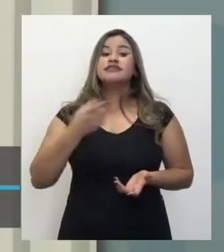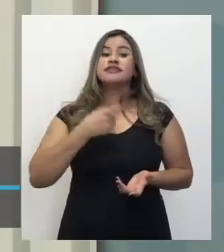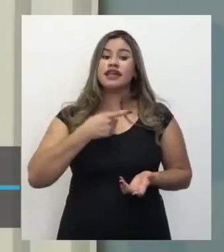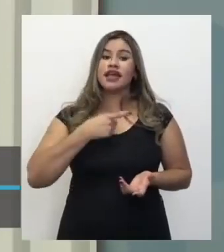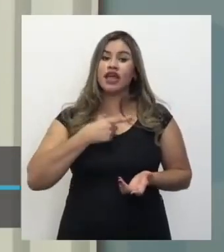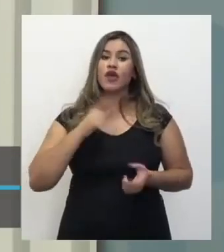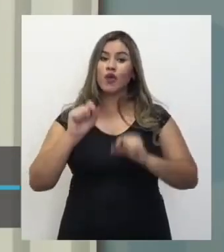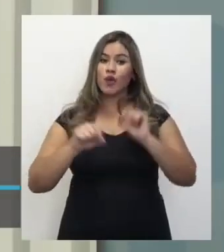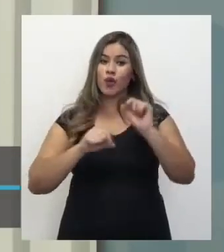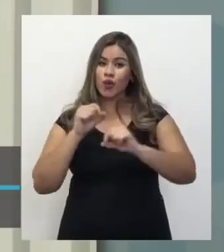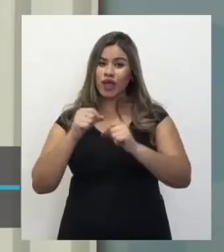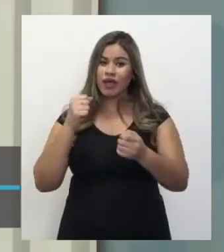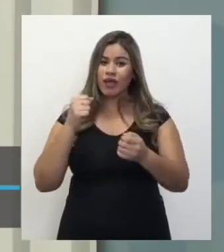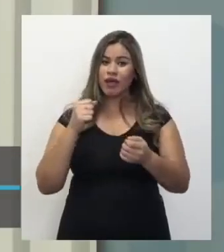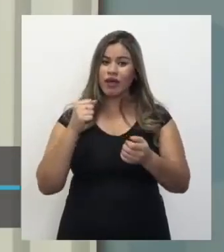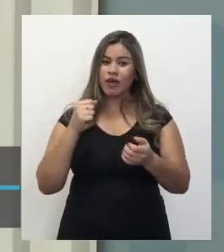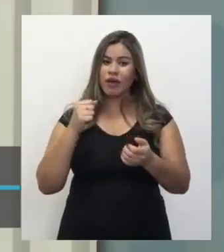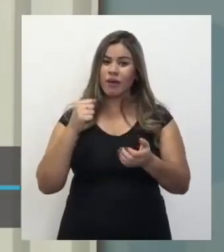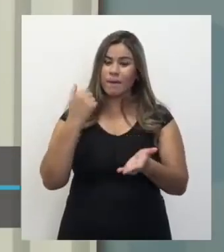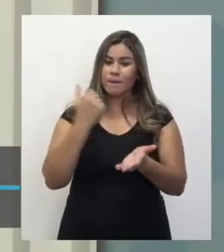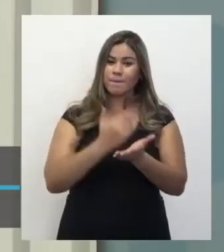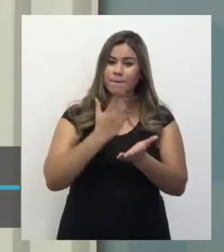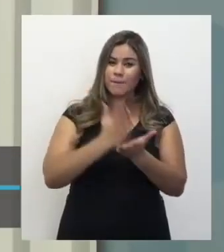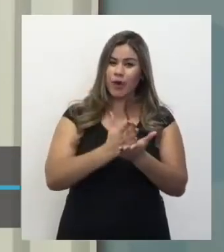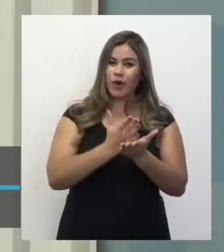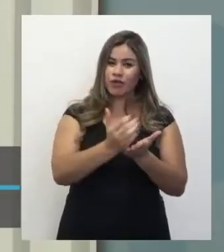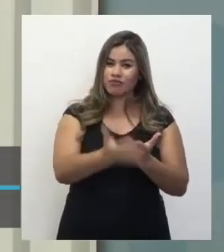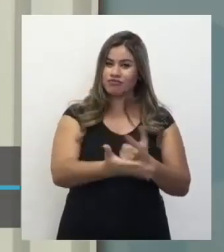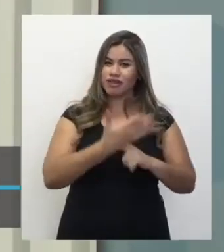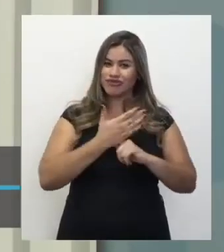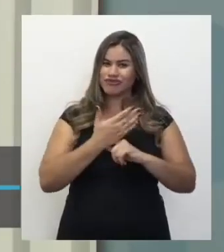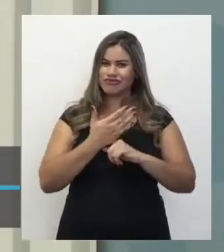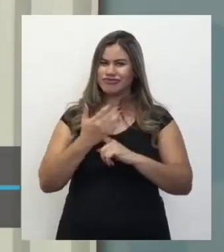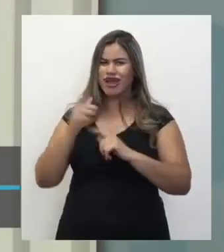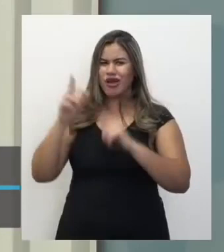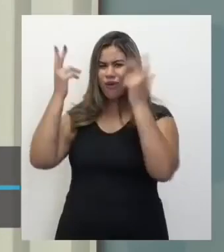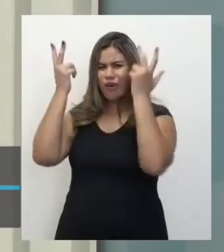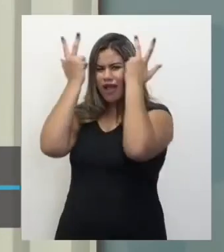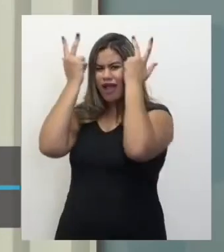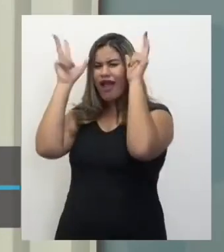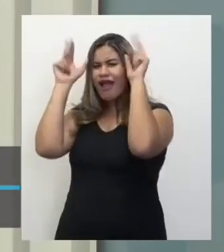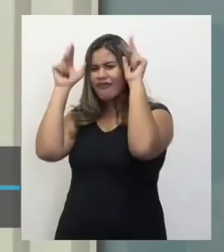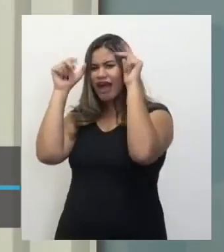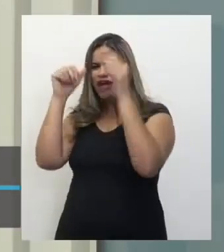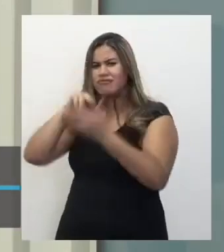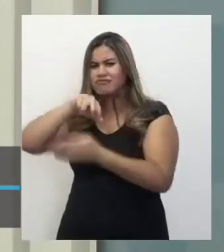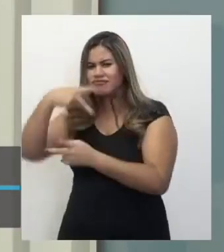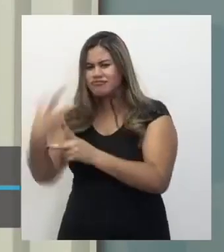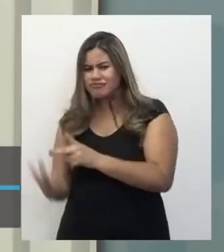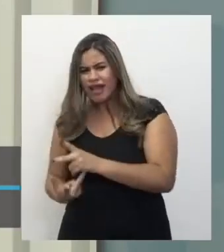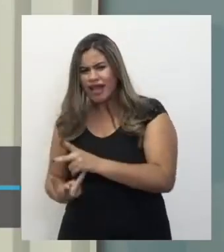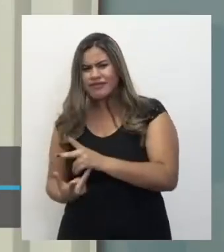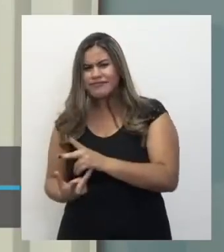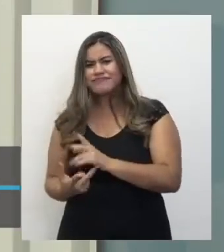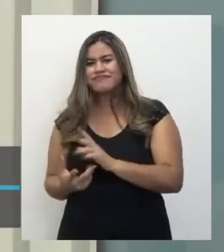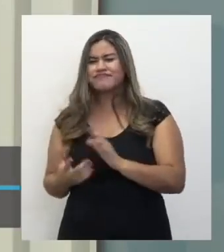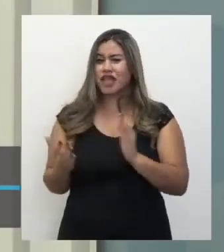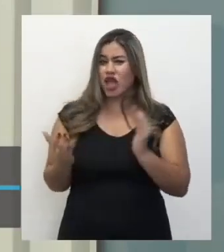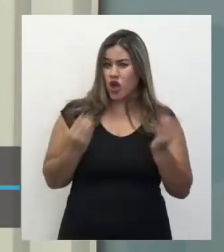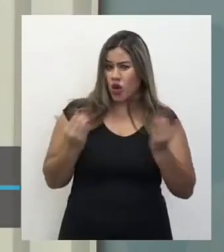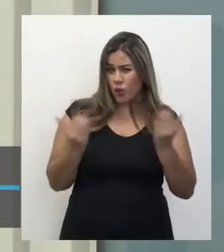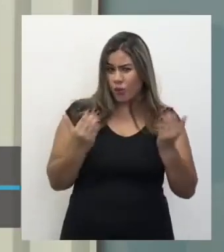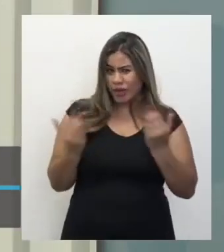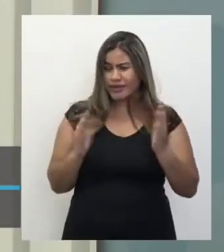vale o burro que me carregue, o cavalo que me derrube? Eu quero que vocês agora vão até o texto. Notem, eu não falei o final